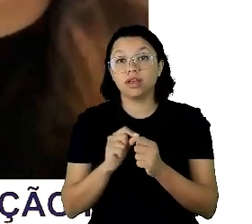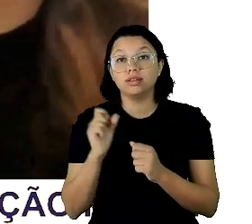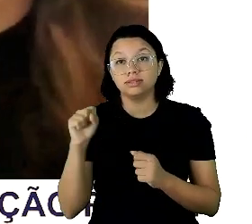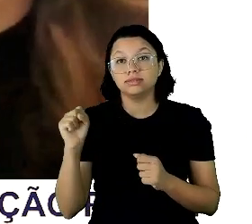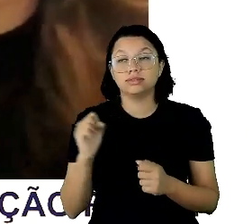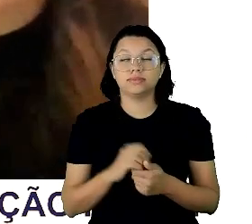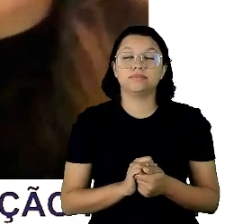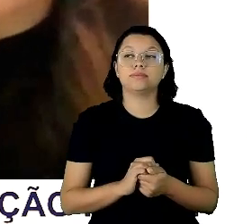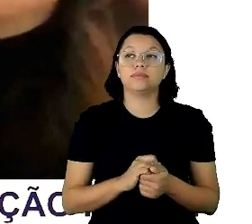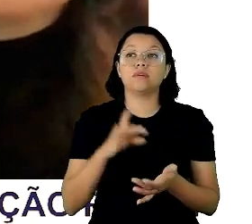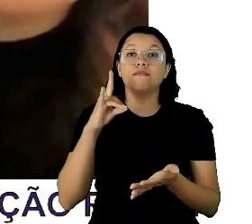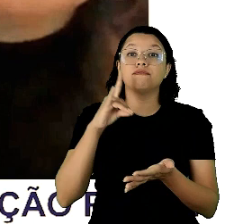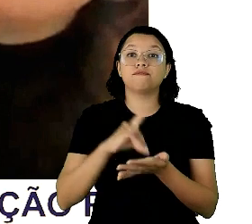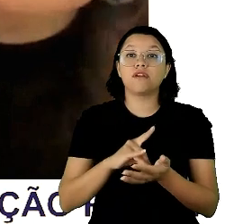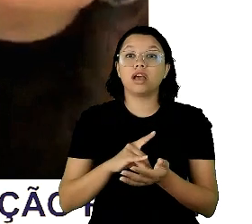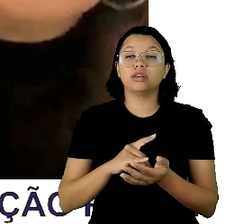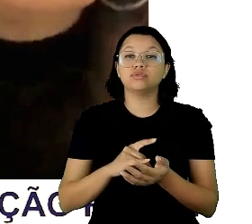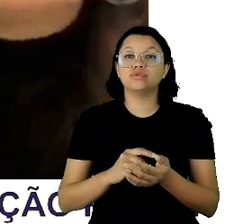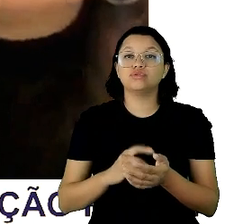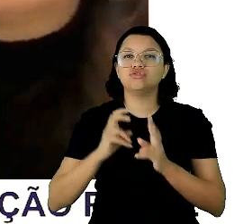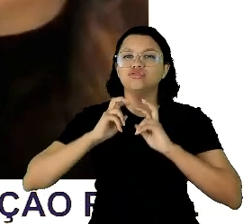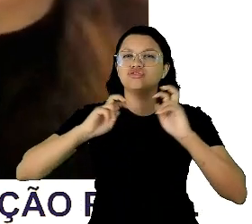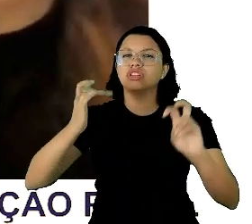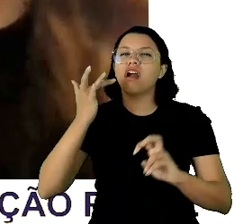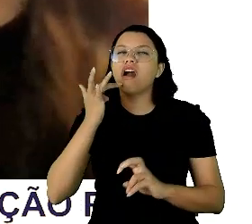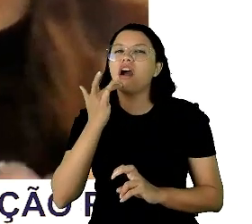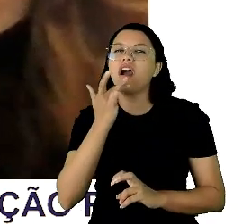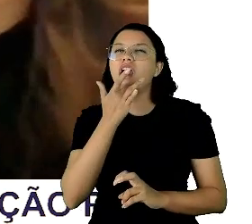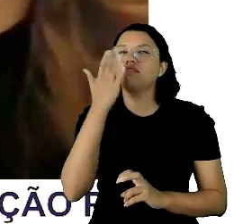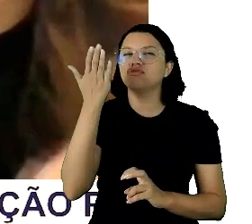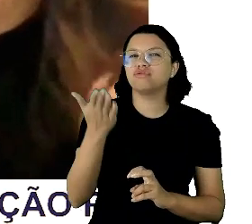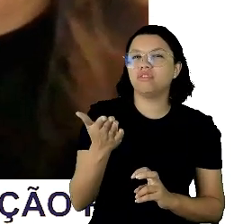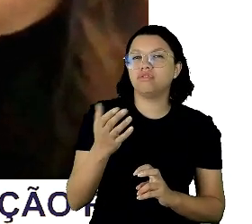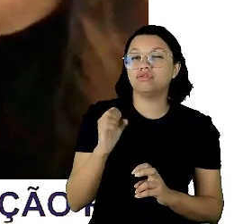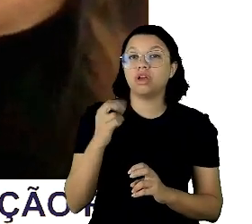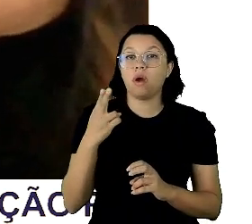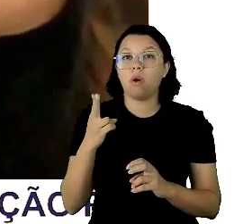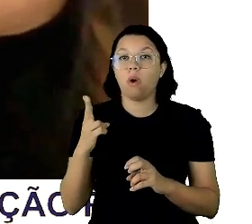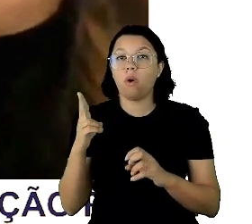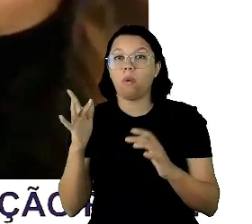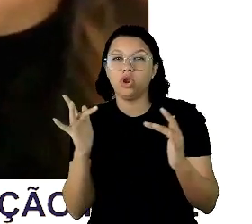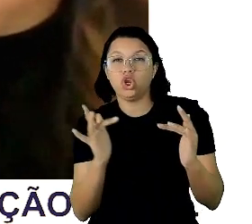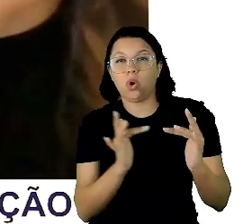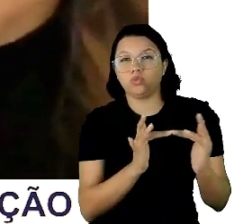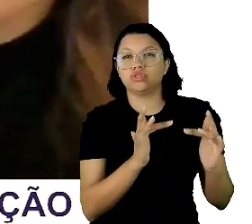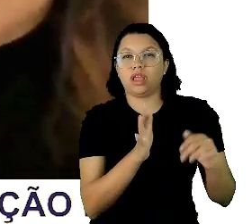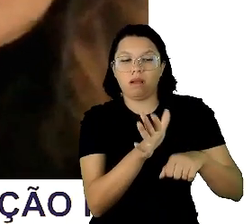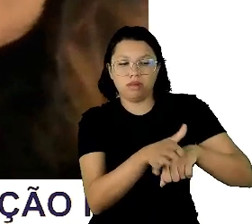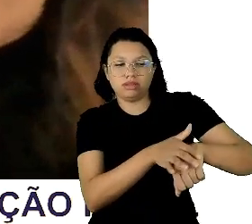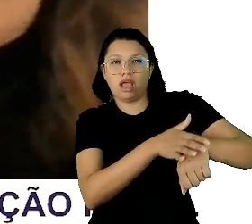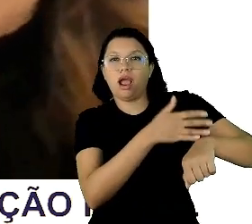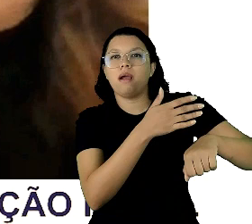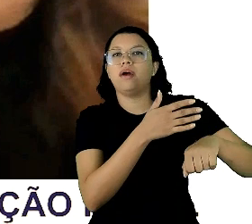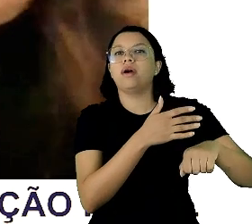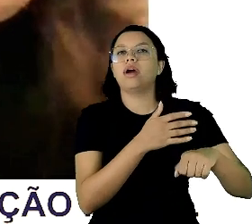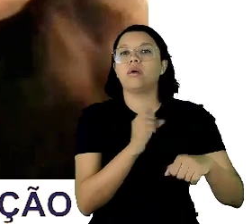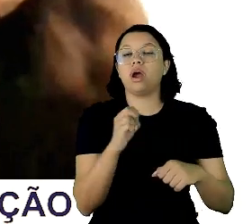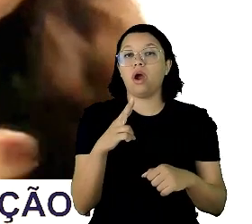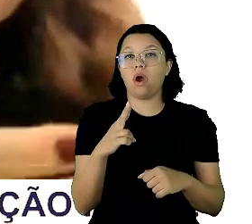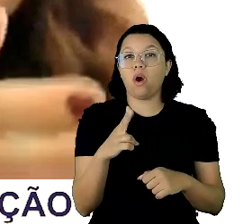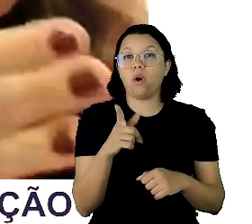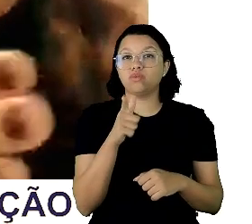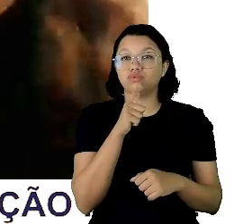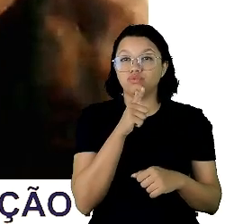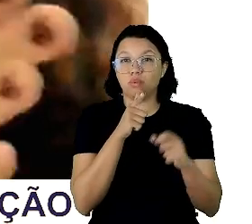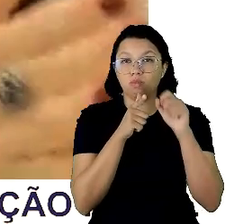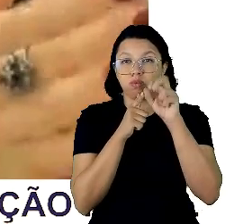o fato de chamar de gostosa ou o fato de encoxar, passar a mão ou de ejacular, se a